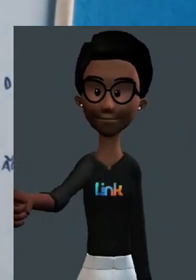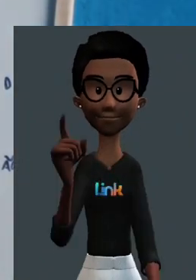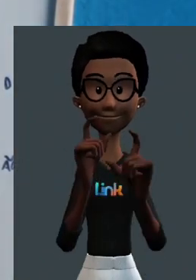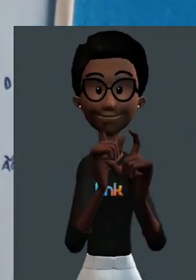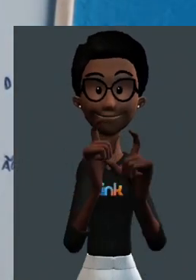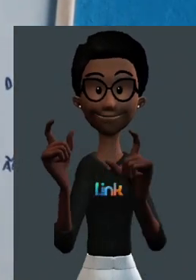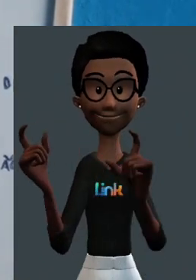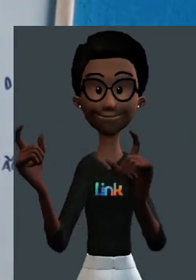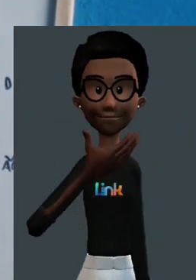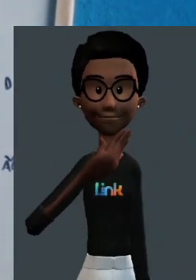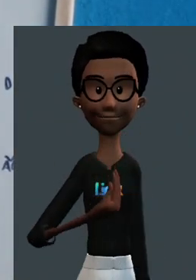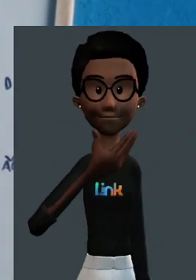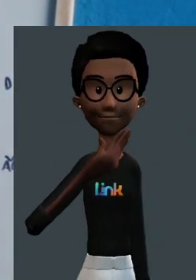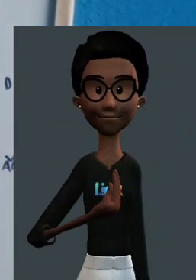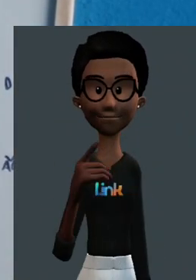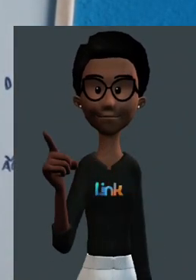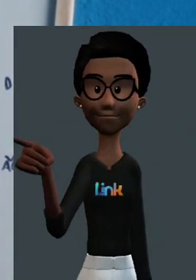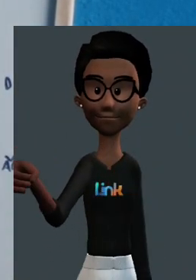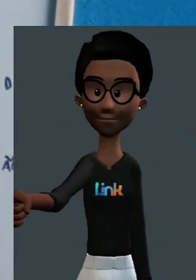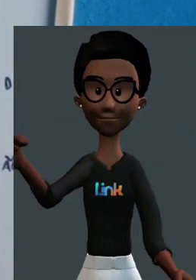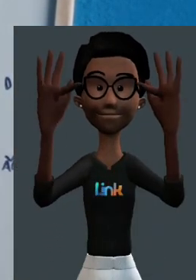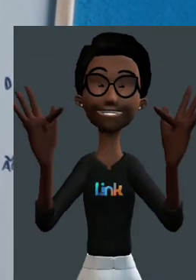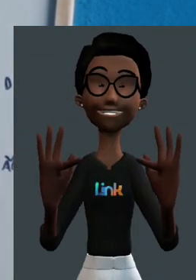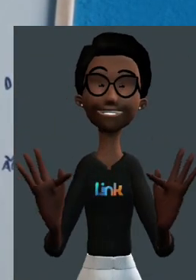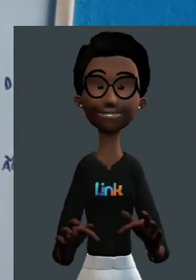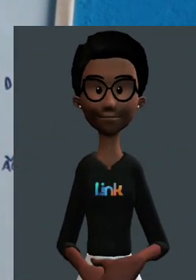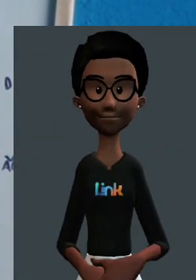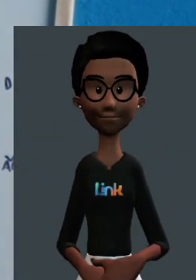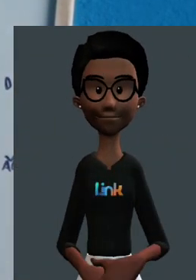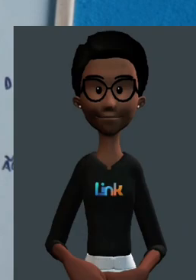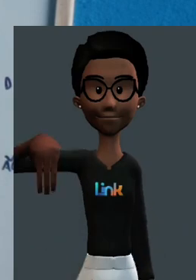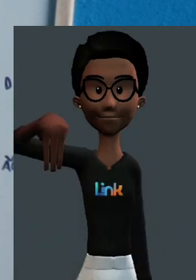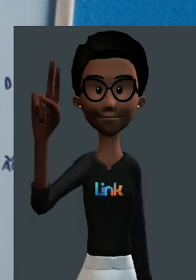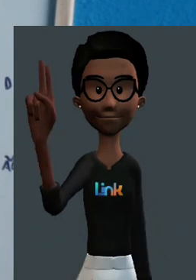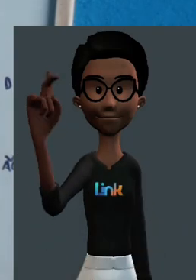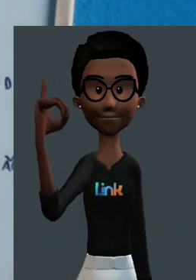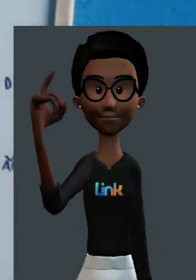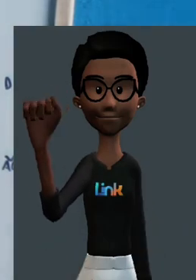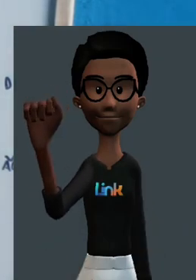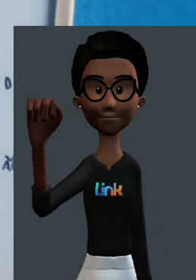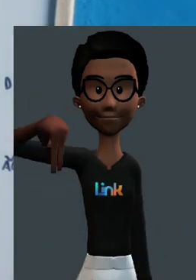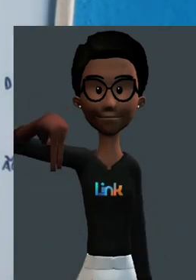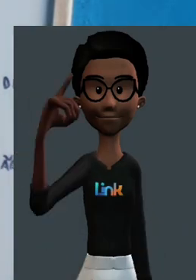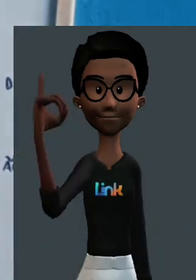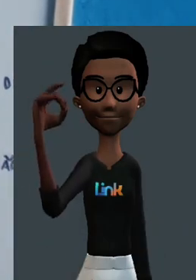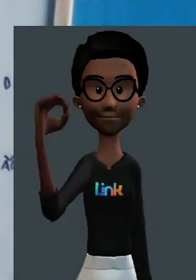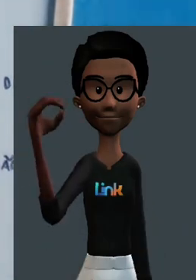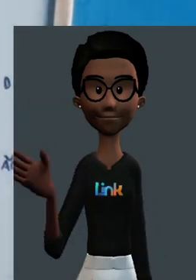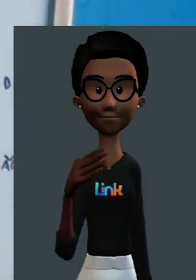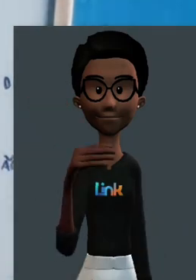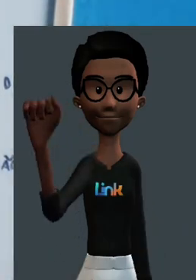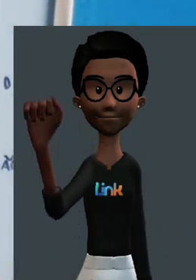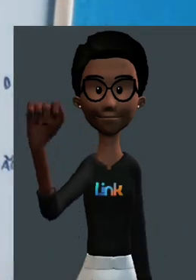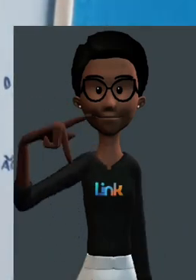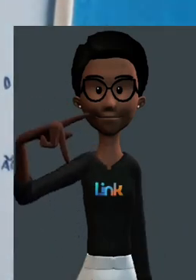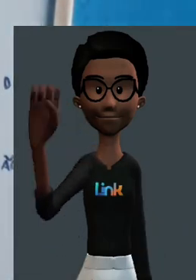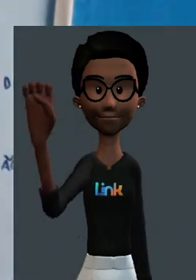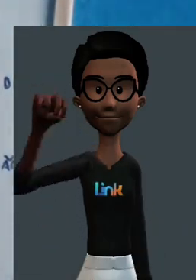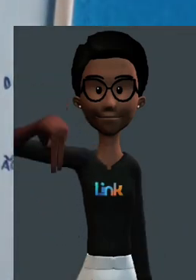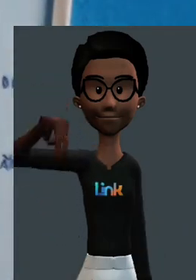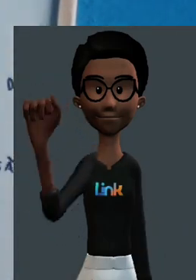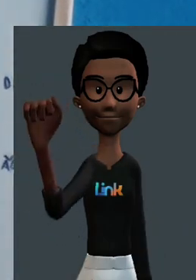Ela remete a Ana. Então, Ana está bem, Ana volta amanhã. Uma anáfora,